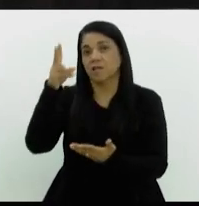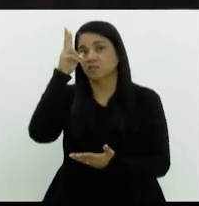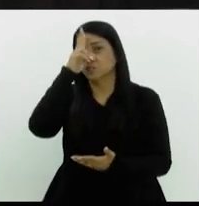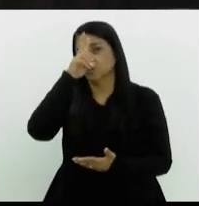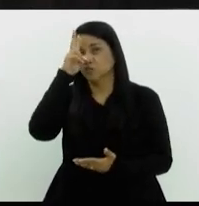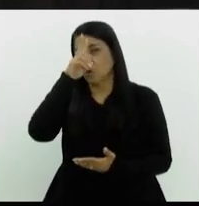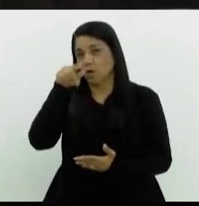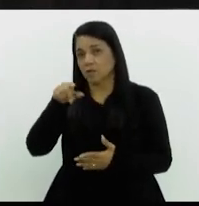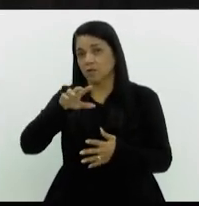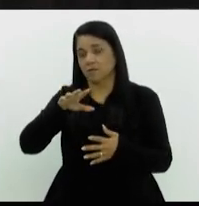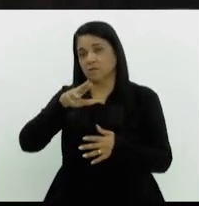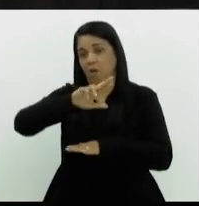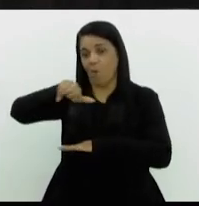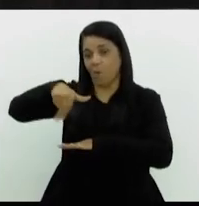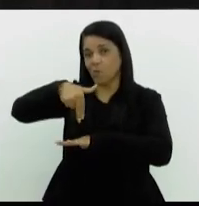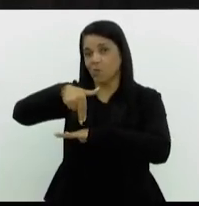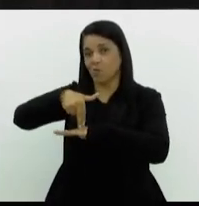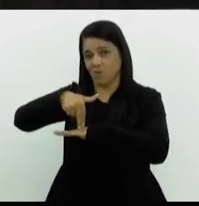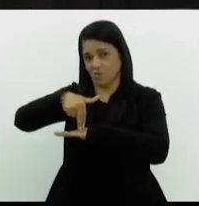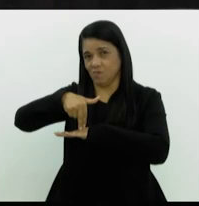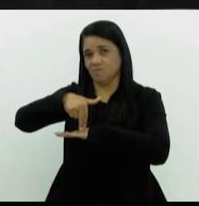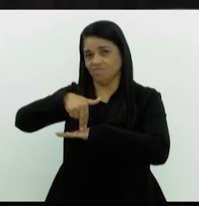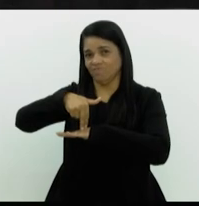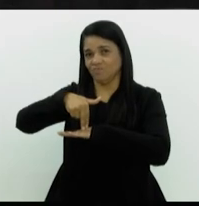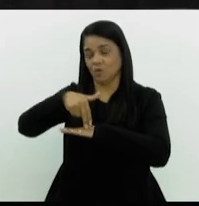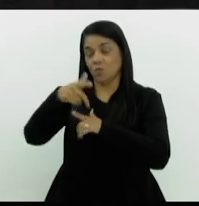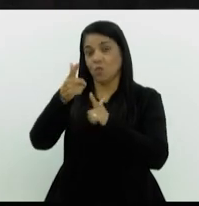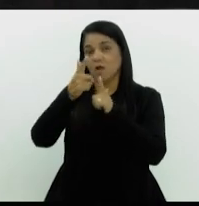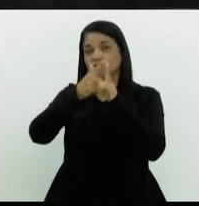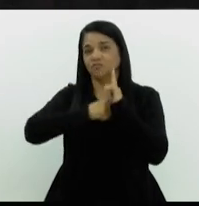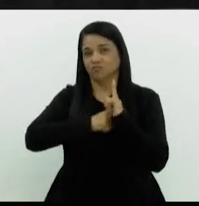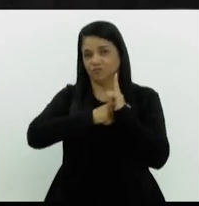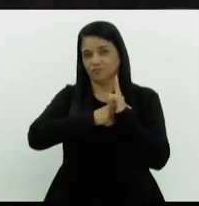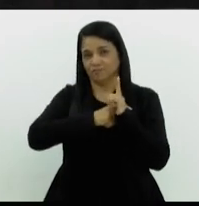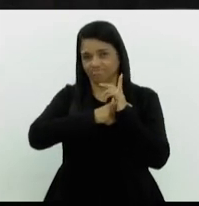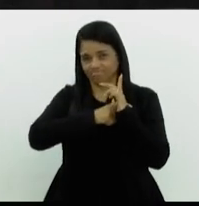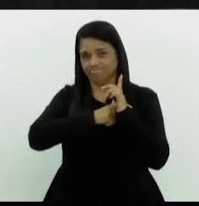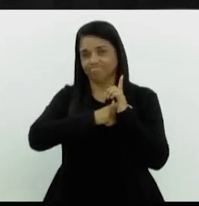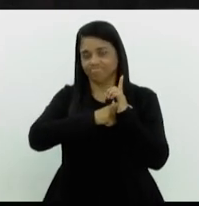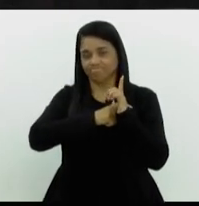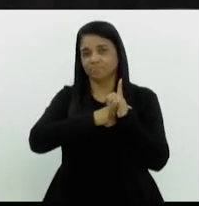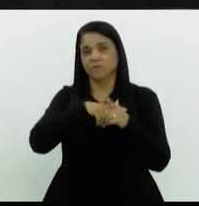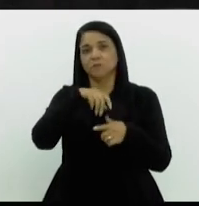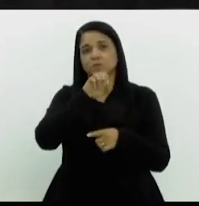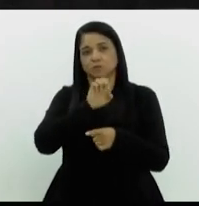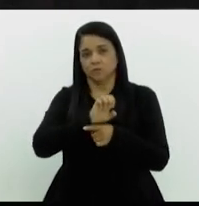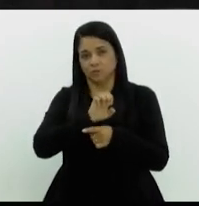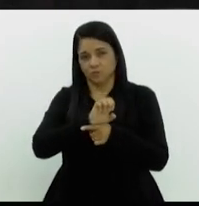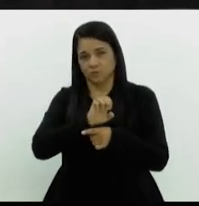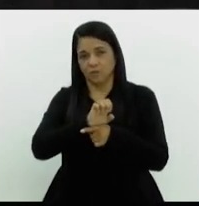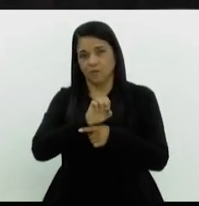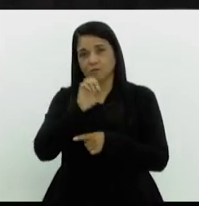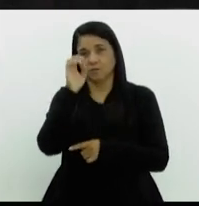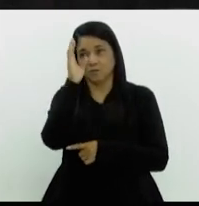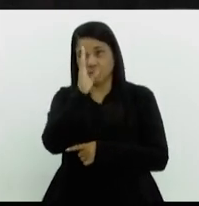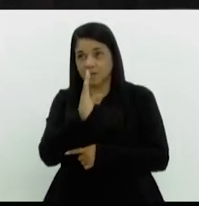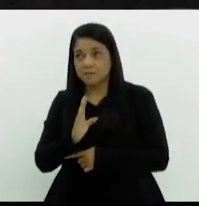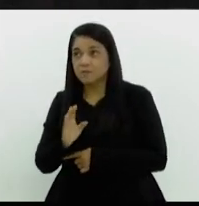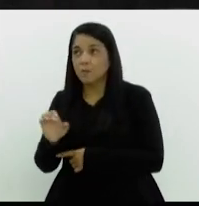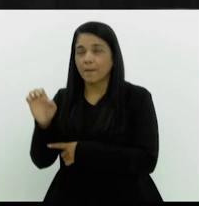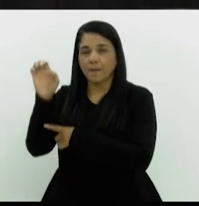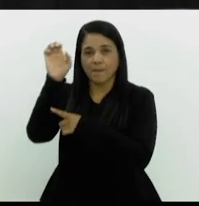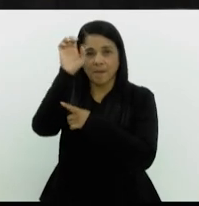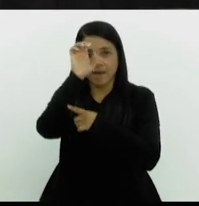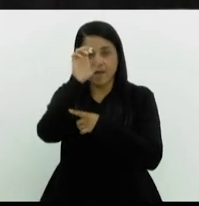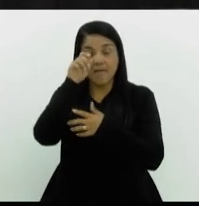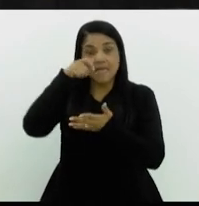da União, de lidar com a dívida pública dos estados brasileiros, exigindo